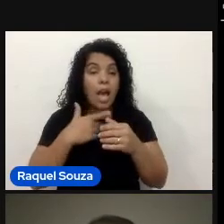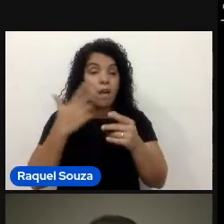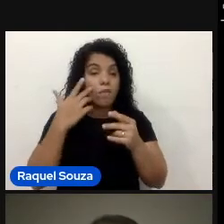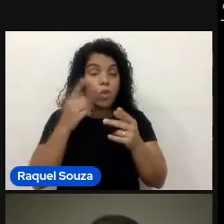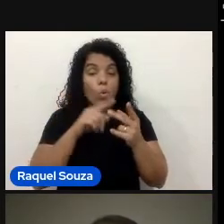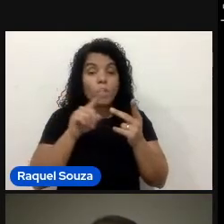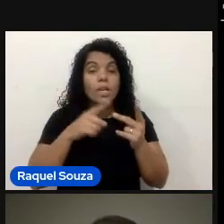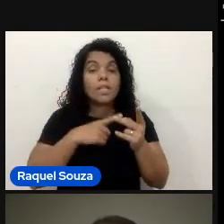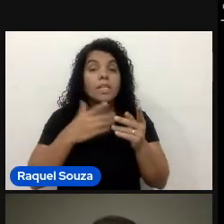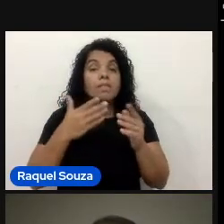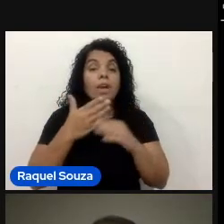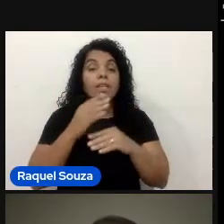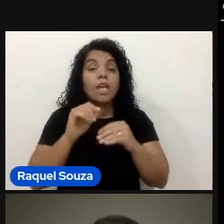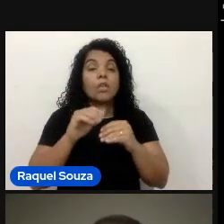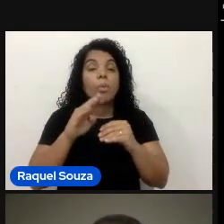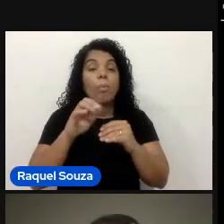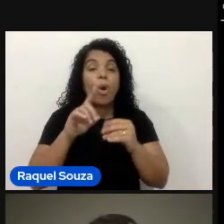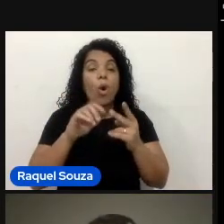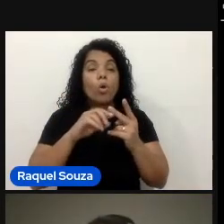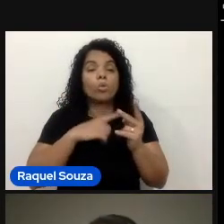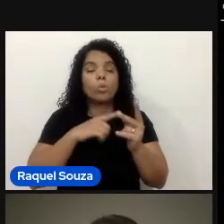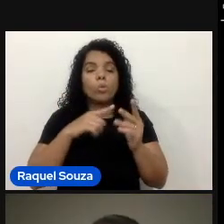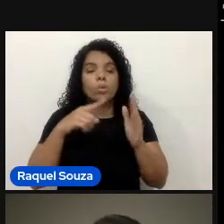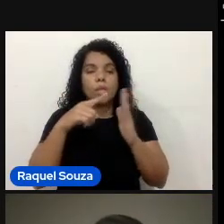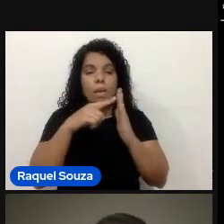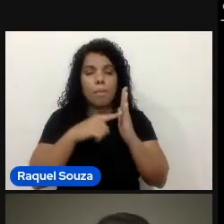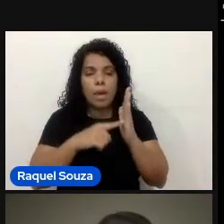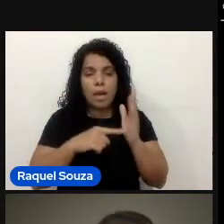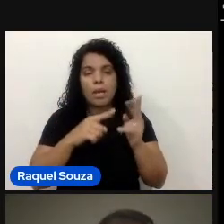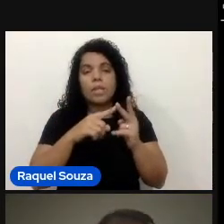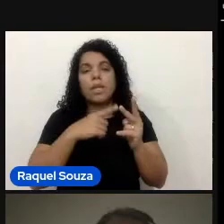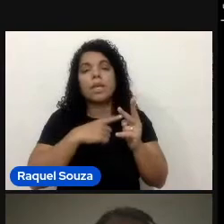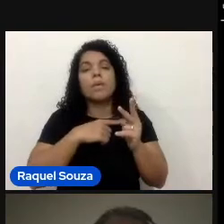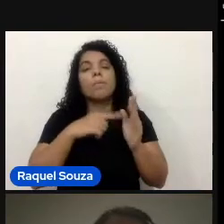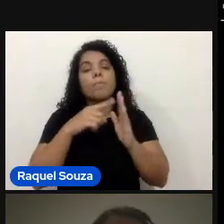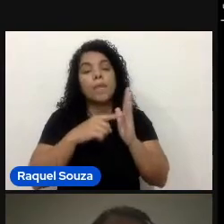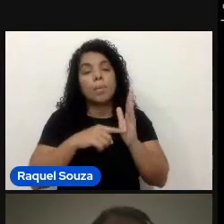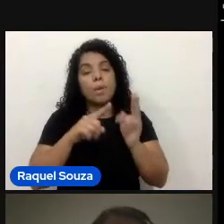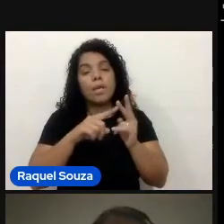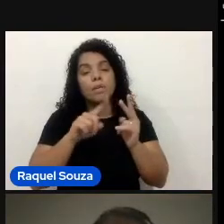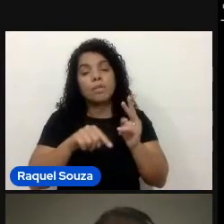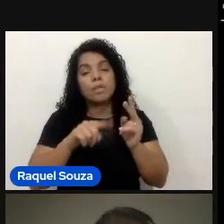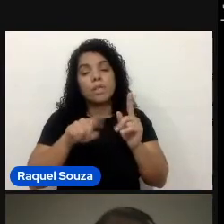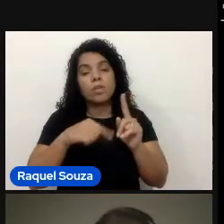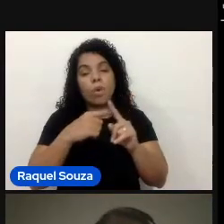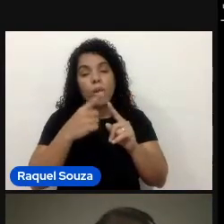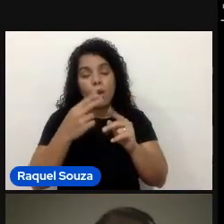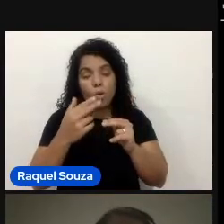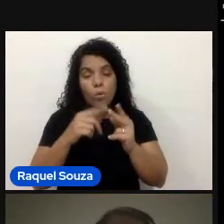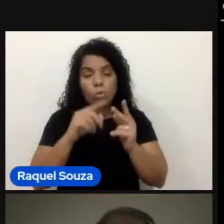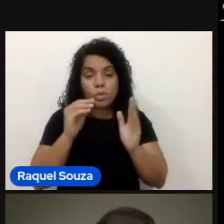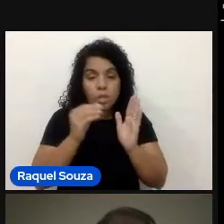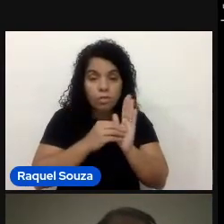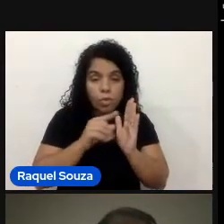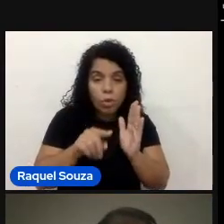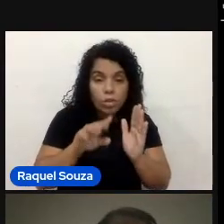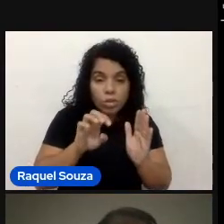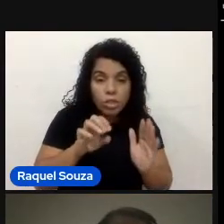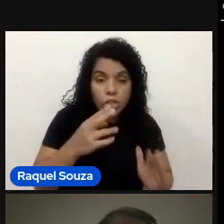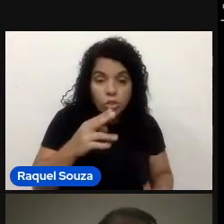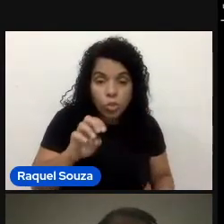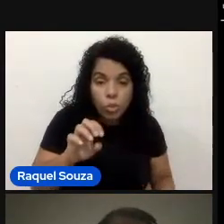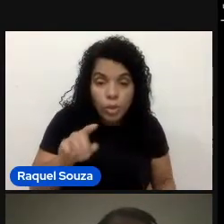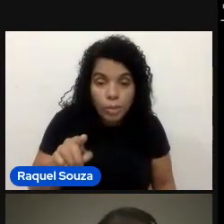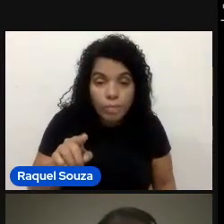debug. PW, playwright debug igual a 1, você vai estar no modo debug. Se eu disser teste to